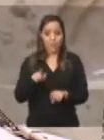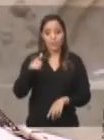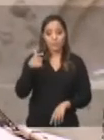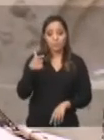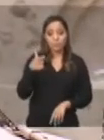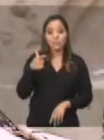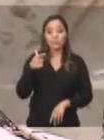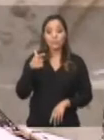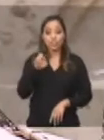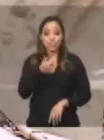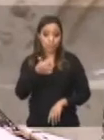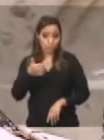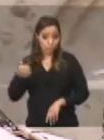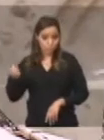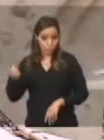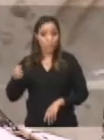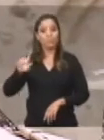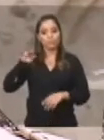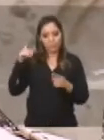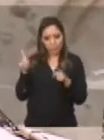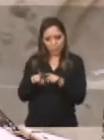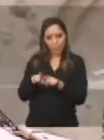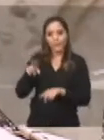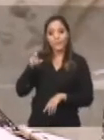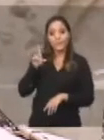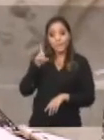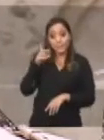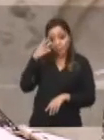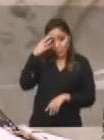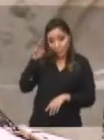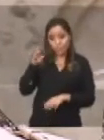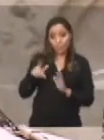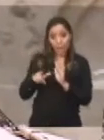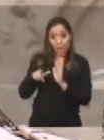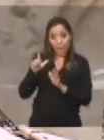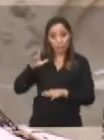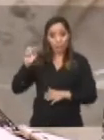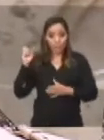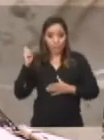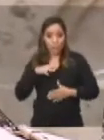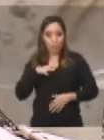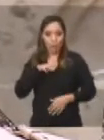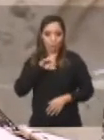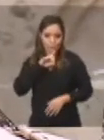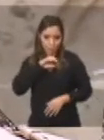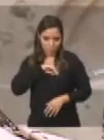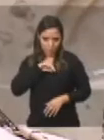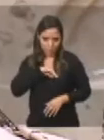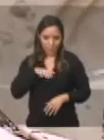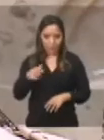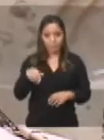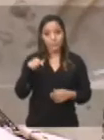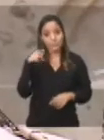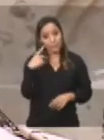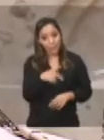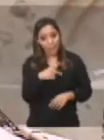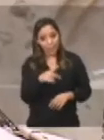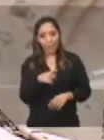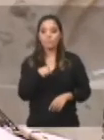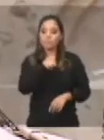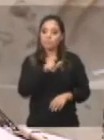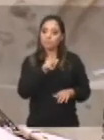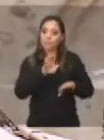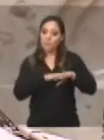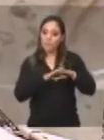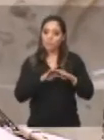dias após a Câmara dos Deputados ser depositado R$ 2.745 na sua conta bancária, o servidor emitiu